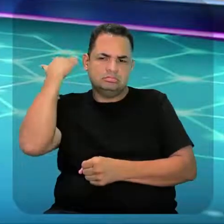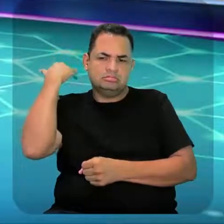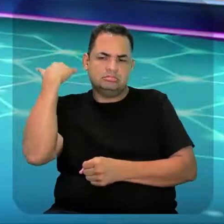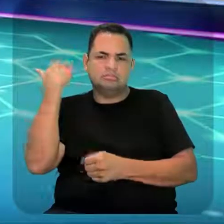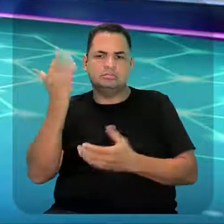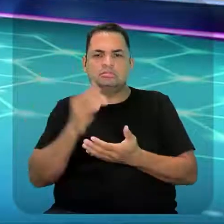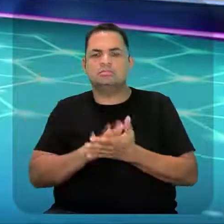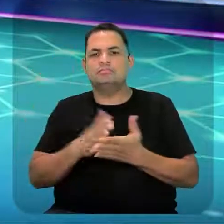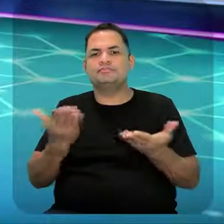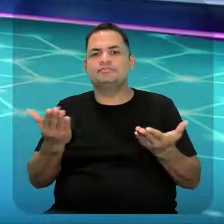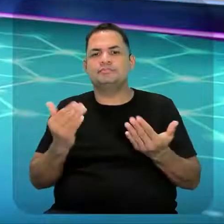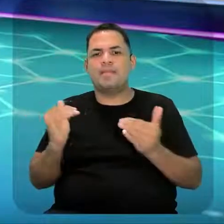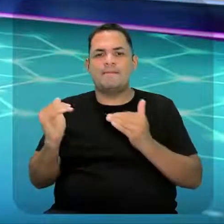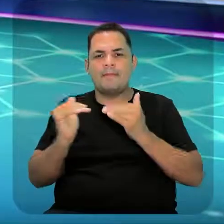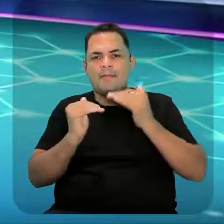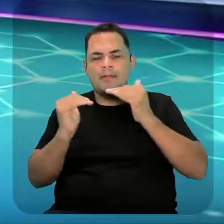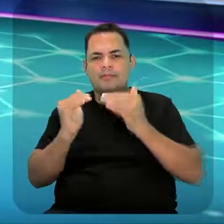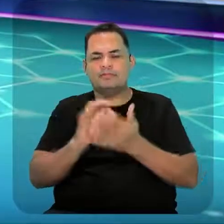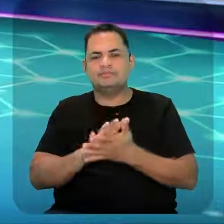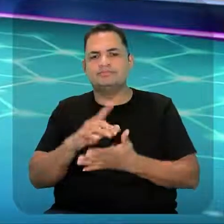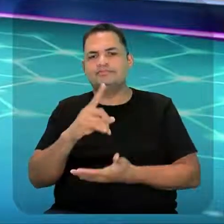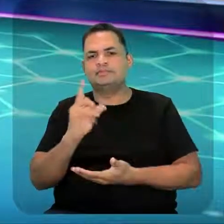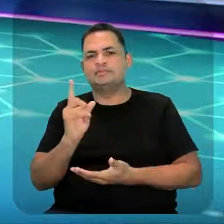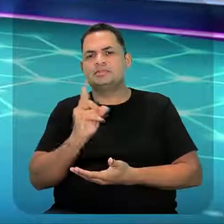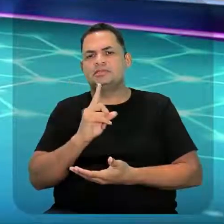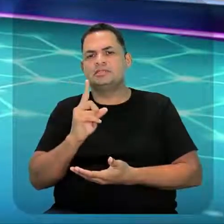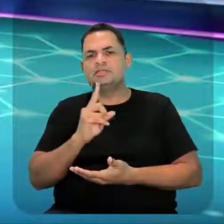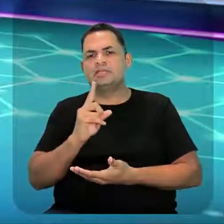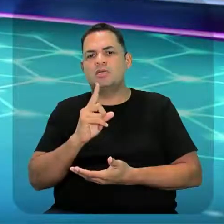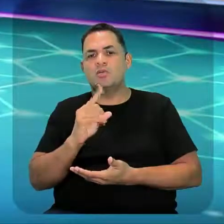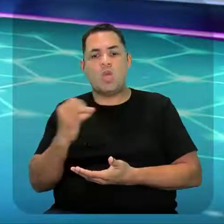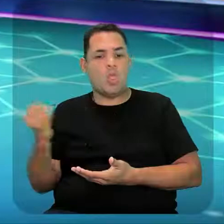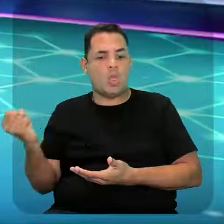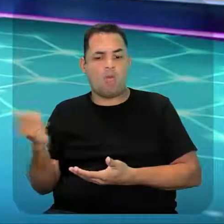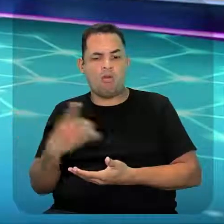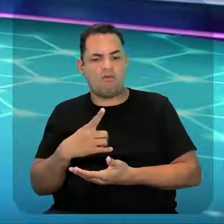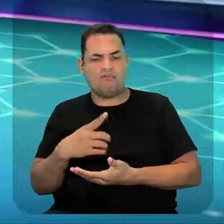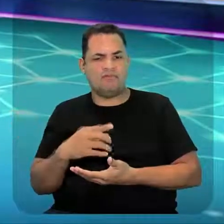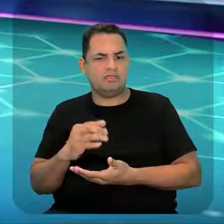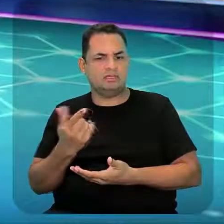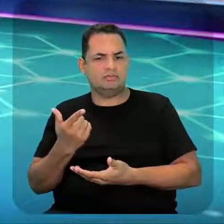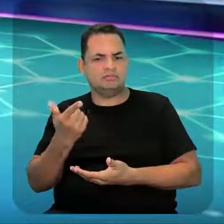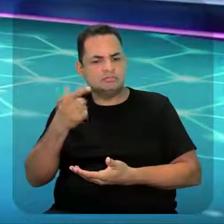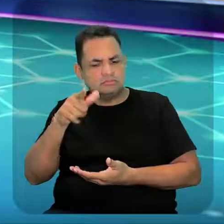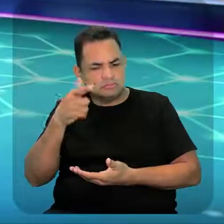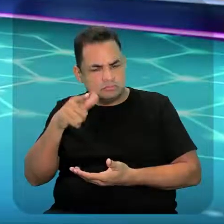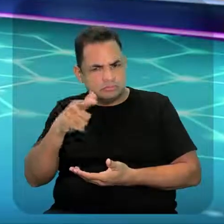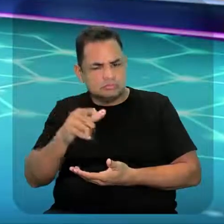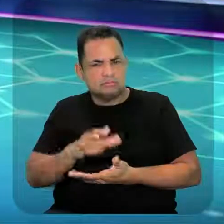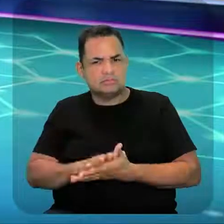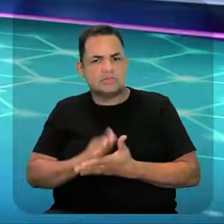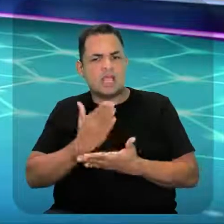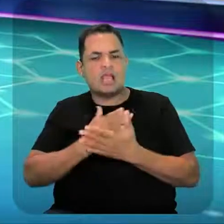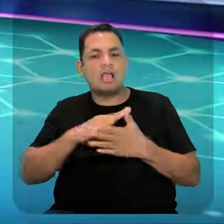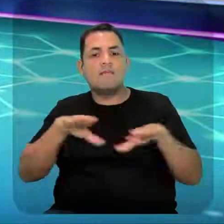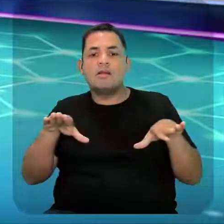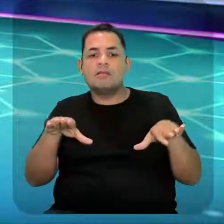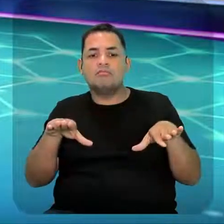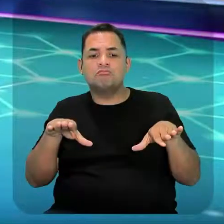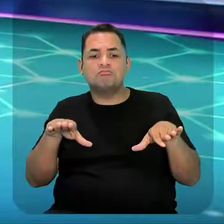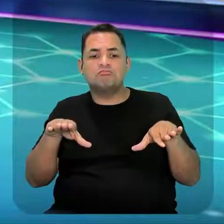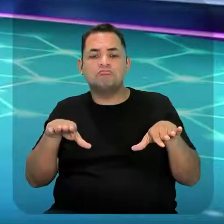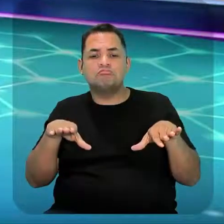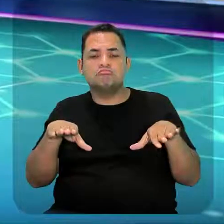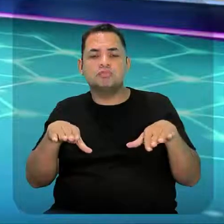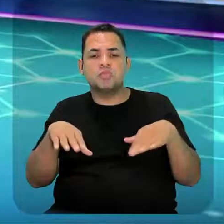Outro detalhe muito importante, ele não é uma fonte renovável, ou seja, se um dia acabar,